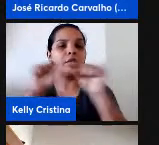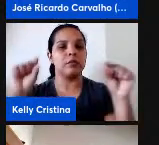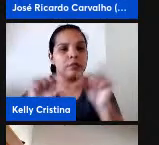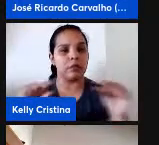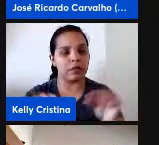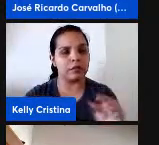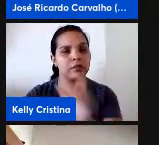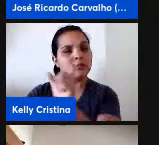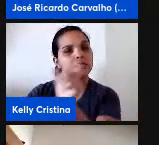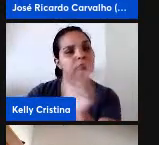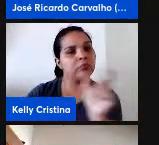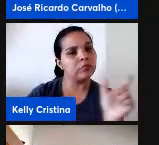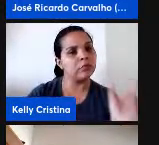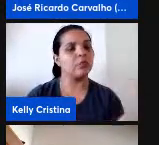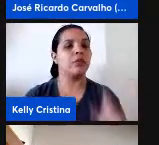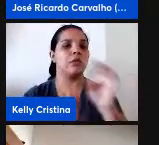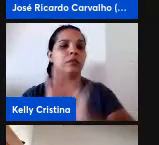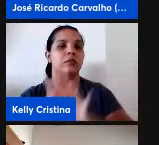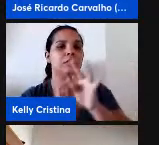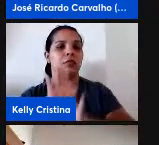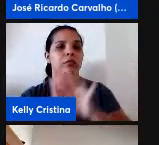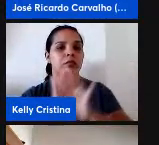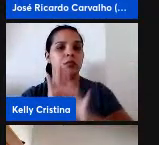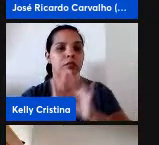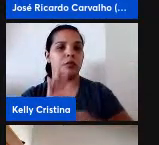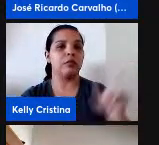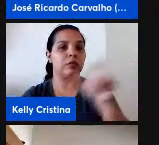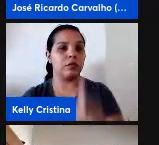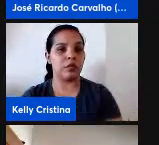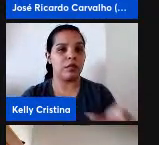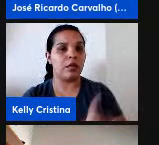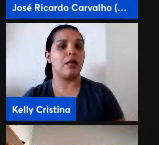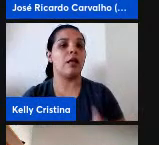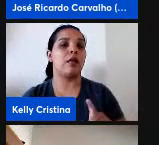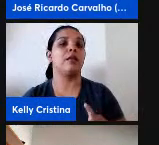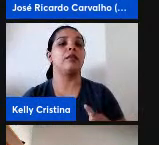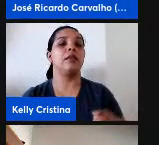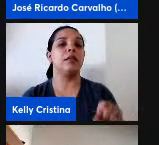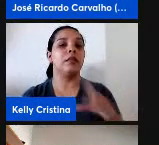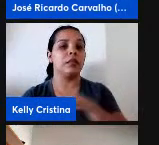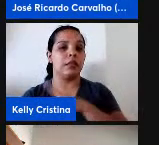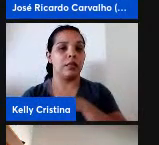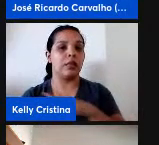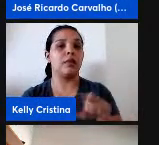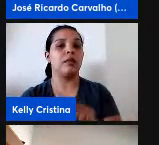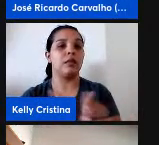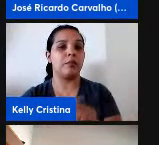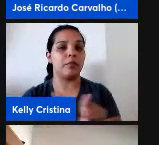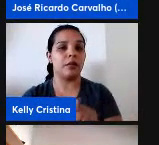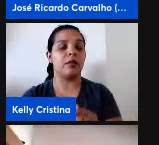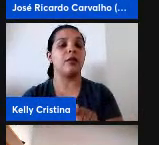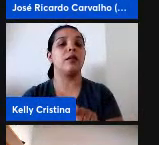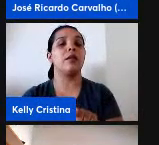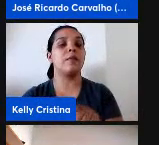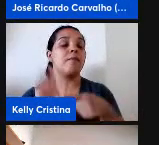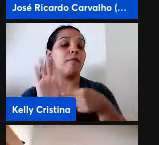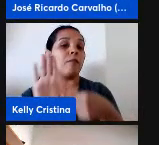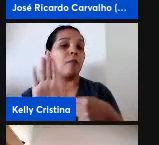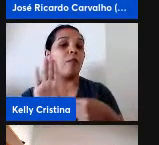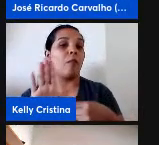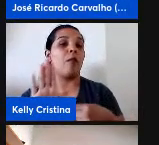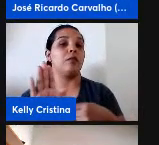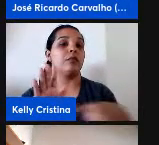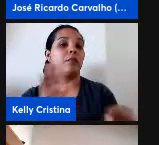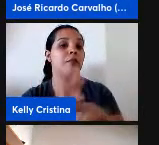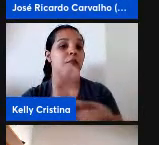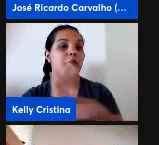palavras, né? No texto literário, além desses aspectos, a gente também explora aspectos linguísticos, estilísticos,